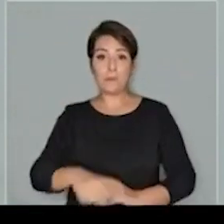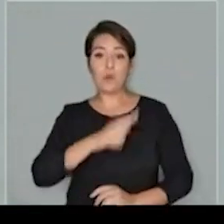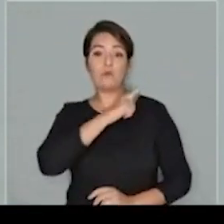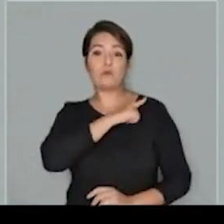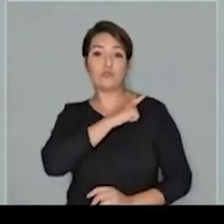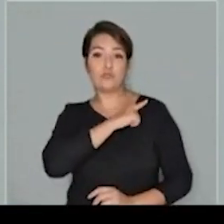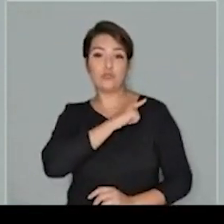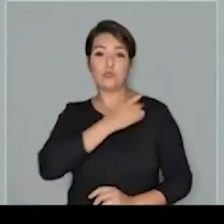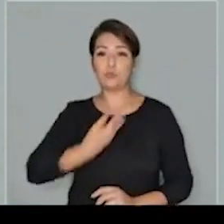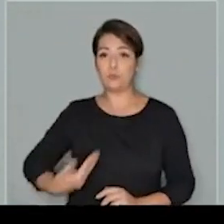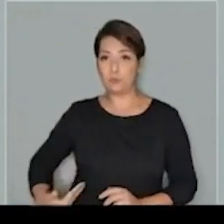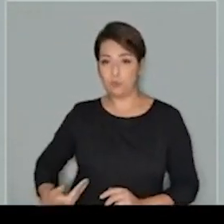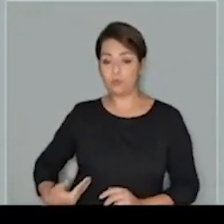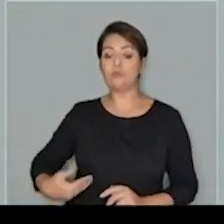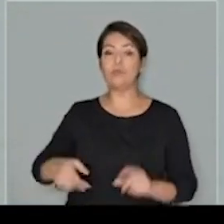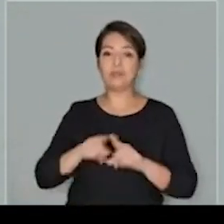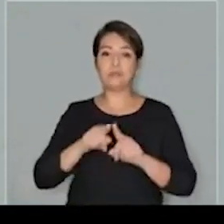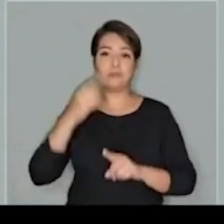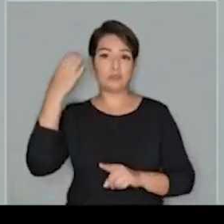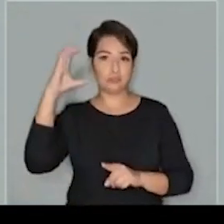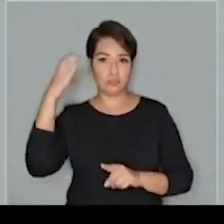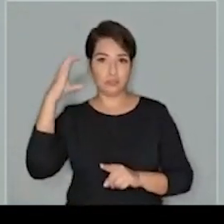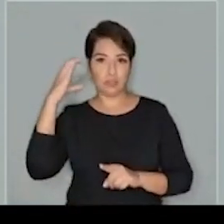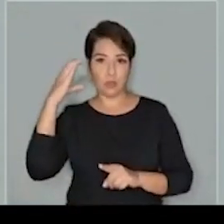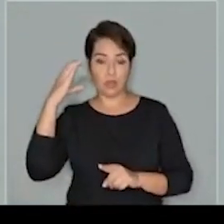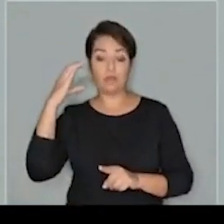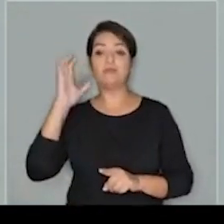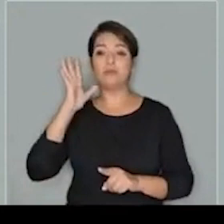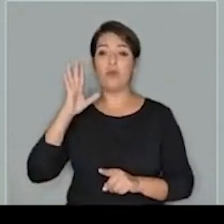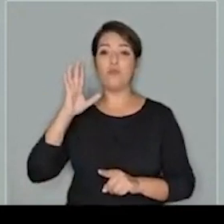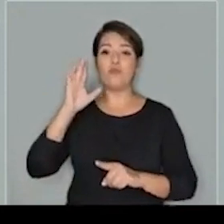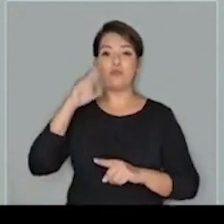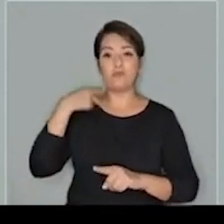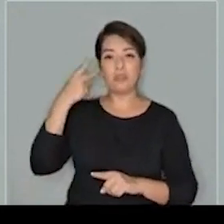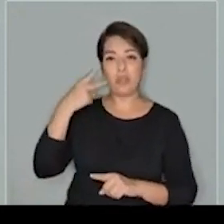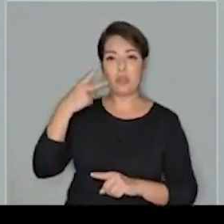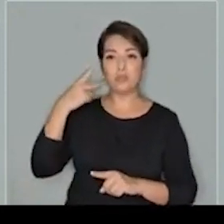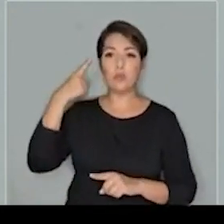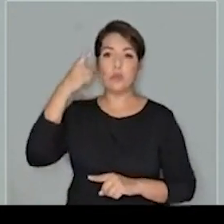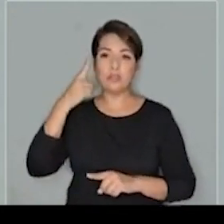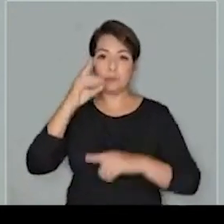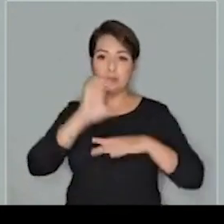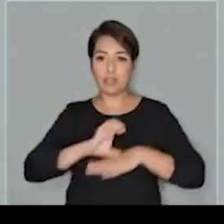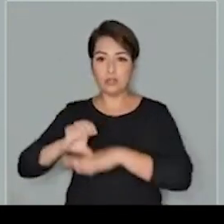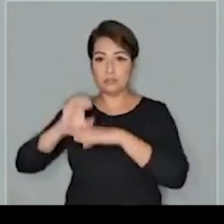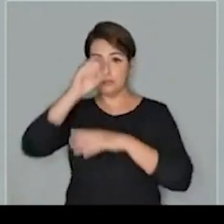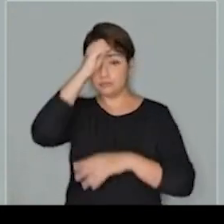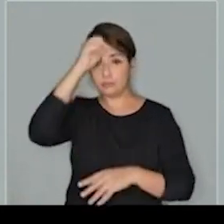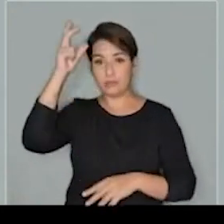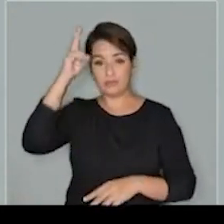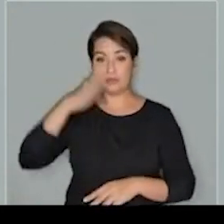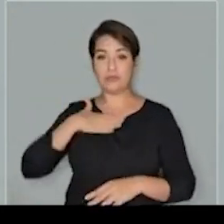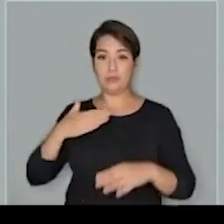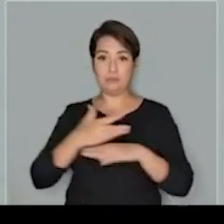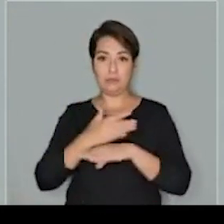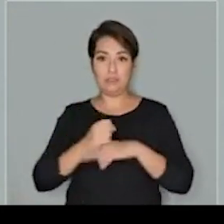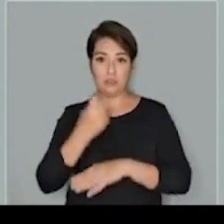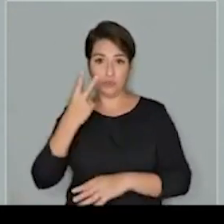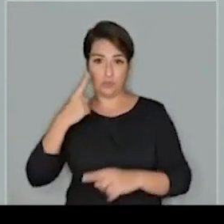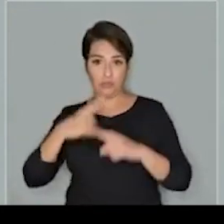Neves já estou público filho de Niterói foi vereador deputado estadual e prefeito da minha cidade duas vezes